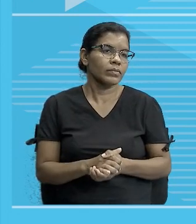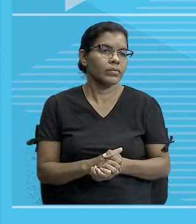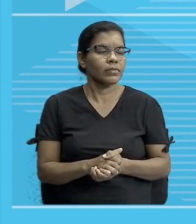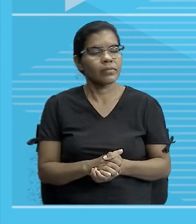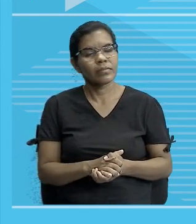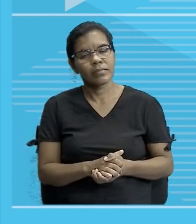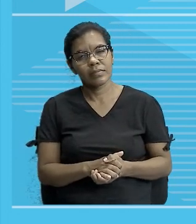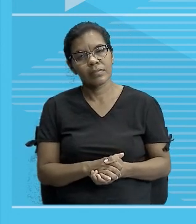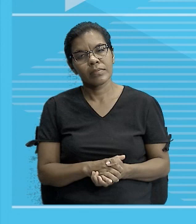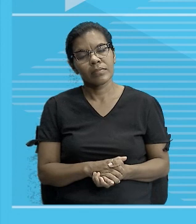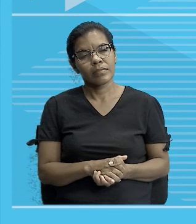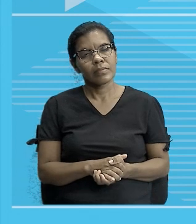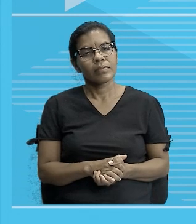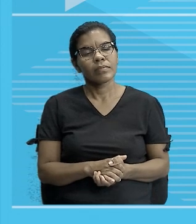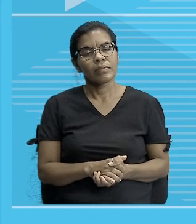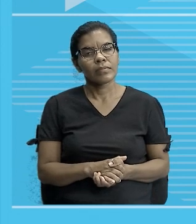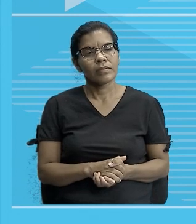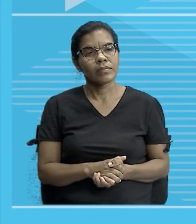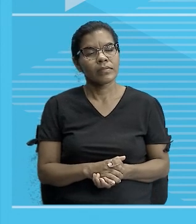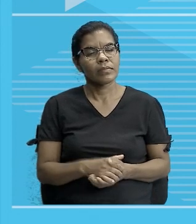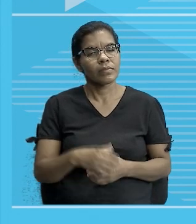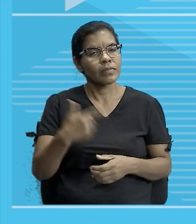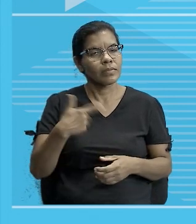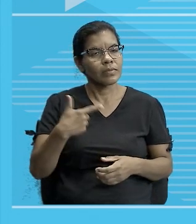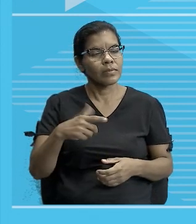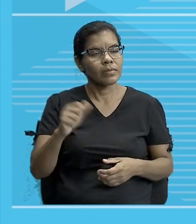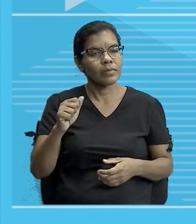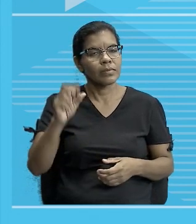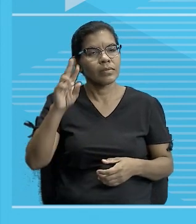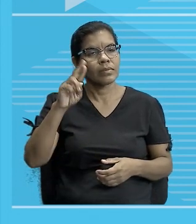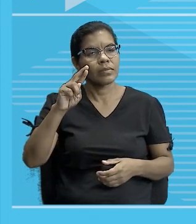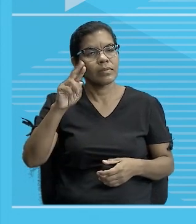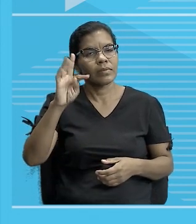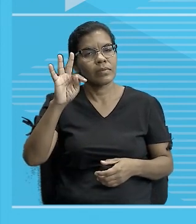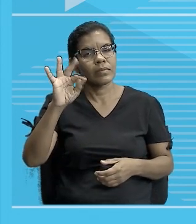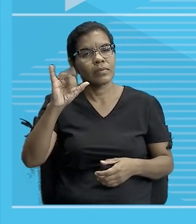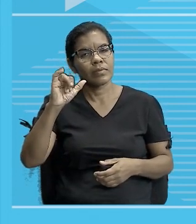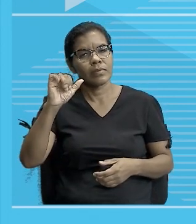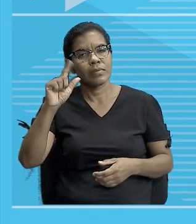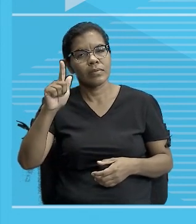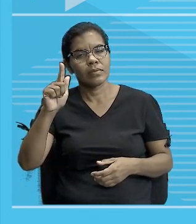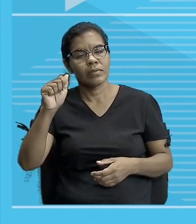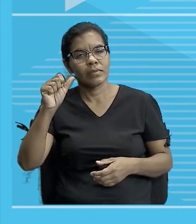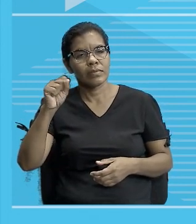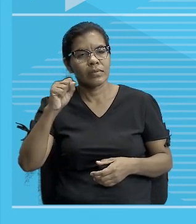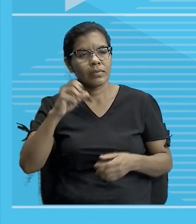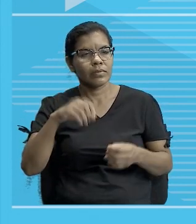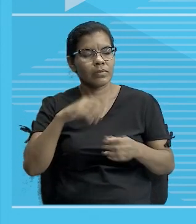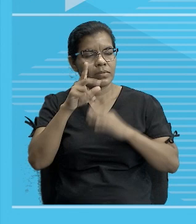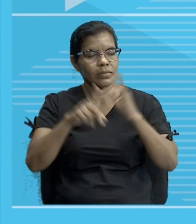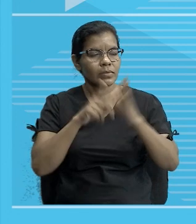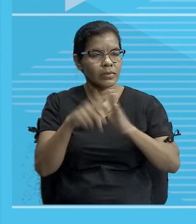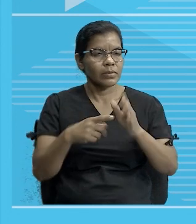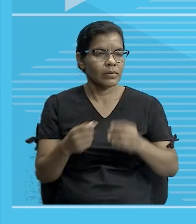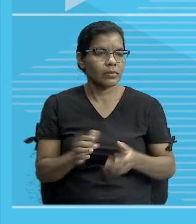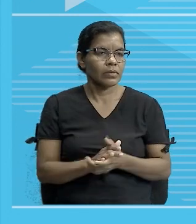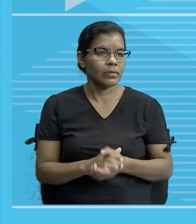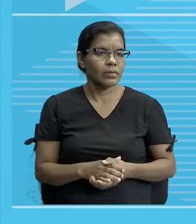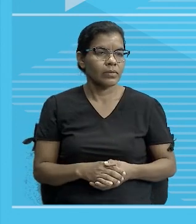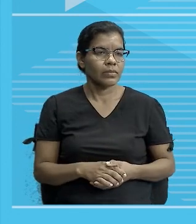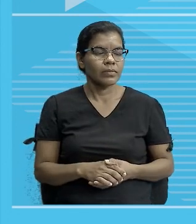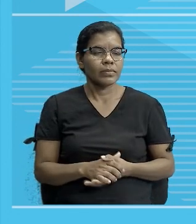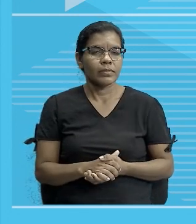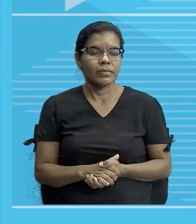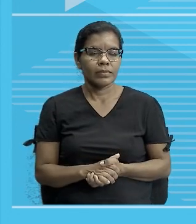aí nesses dois artigos da Declaração dos Direitos do Homem e do Cidadão? Um real na